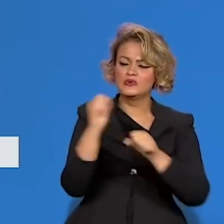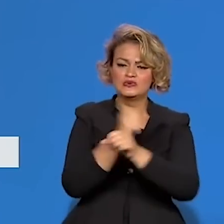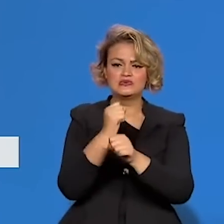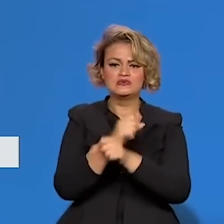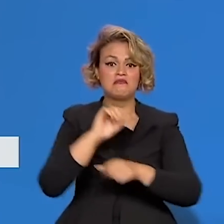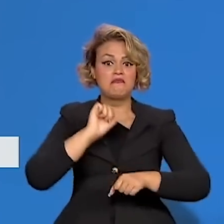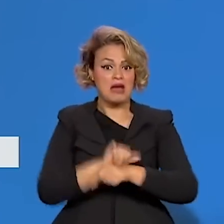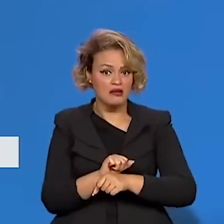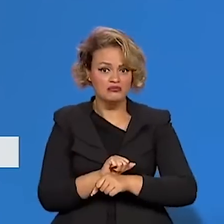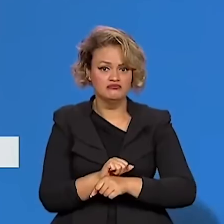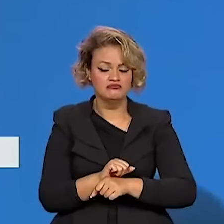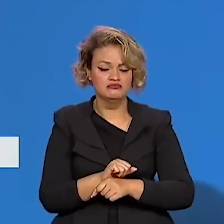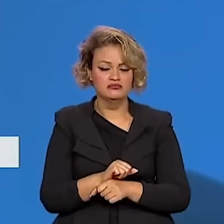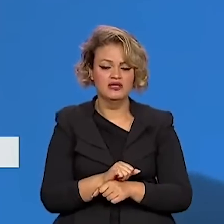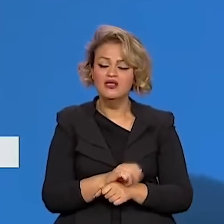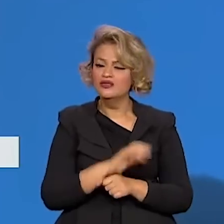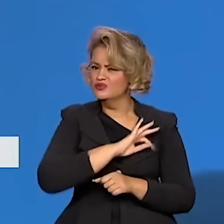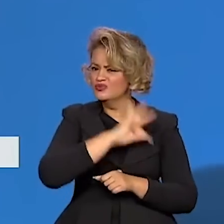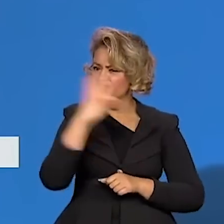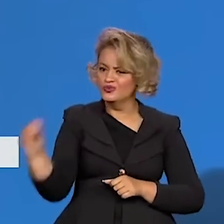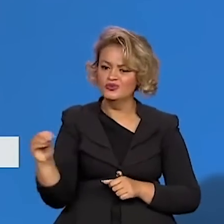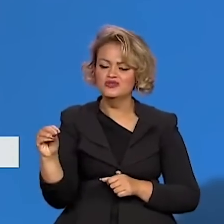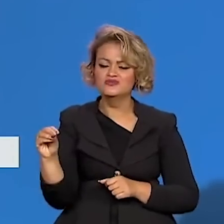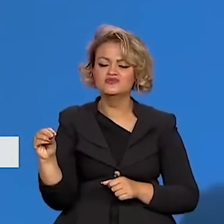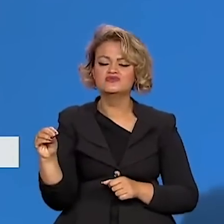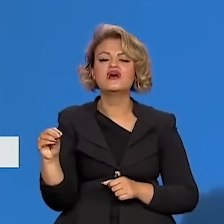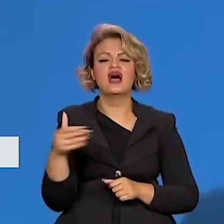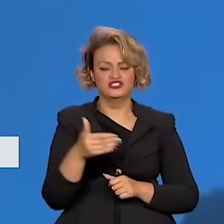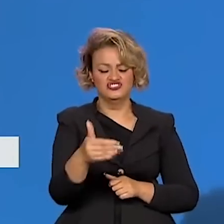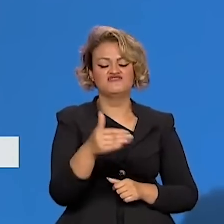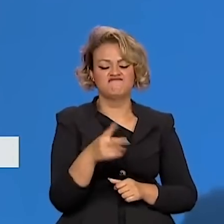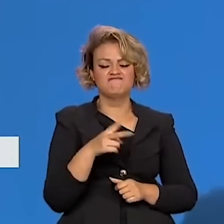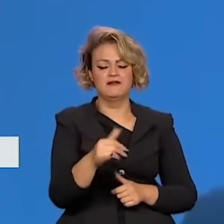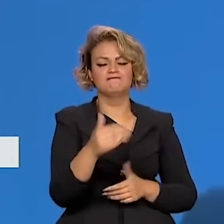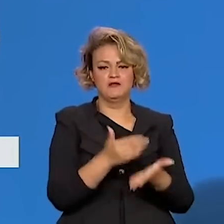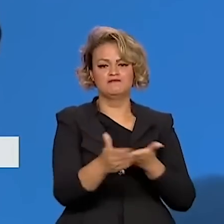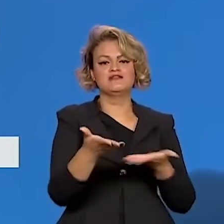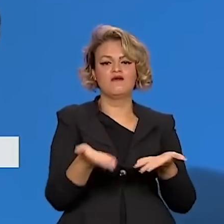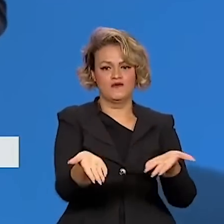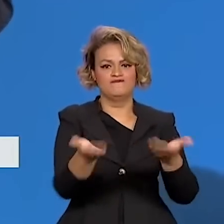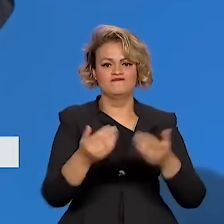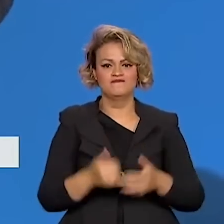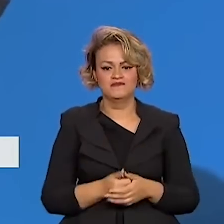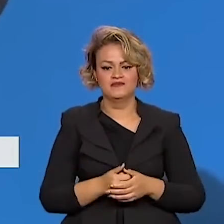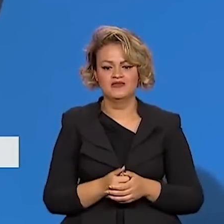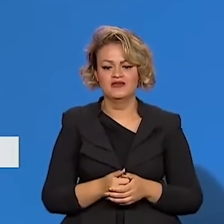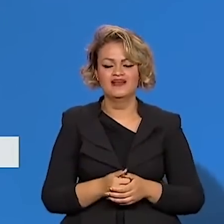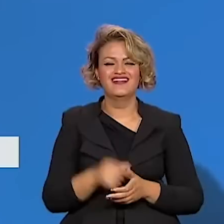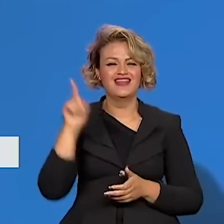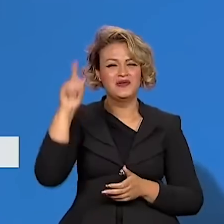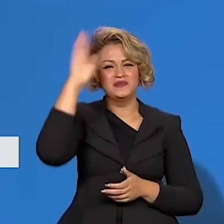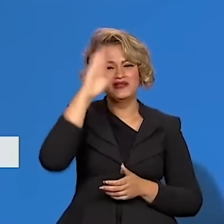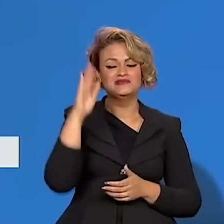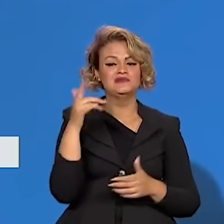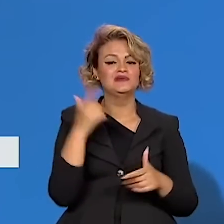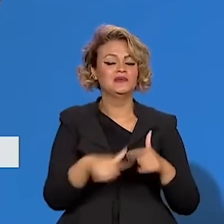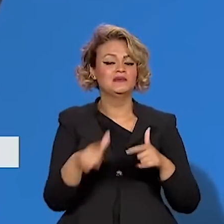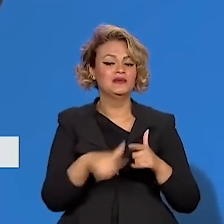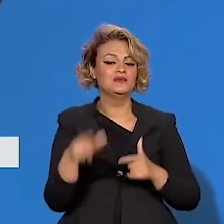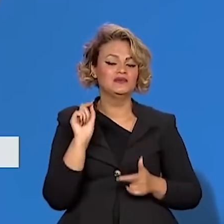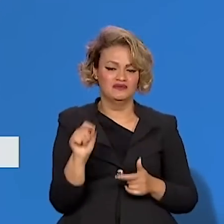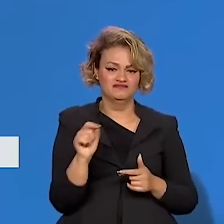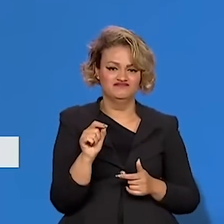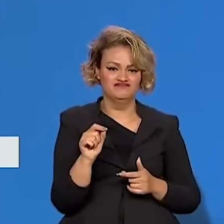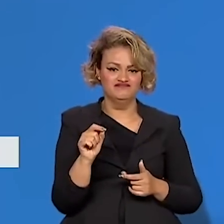paralisadas e tudo isso agora vai voltar a funcionar nós temos um problema no Brasil primeiro ministro